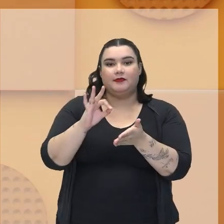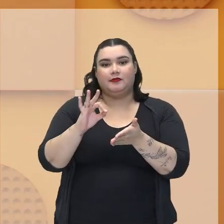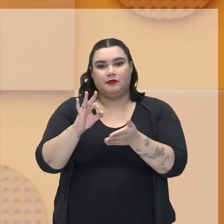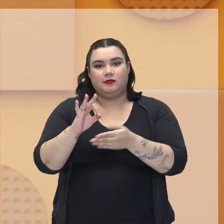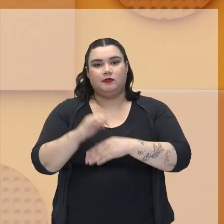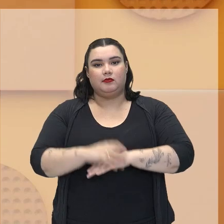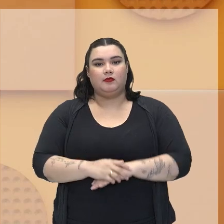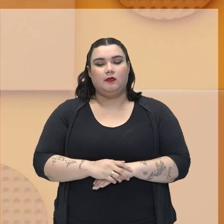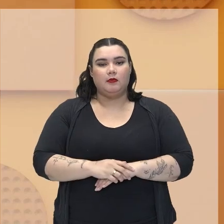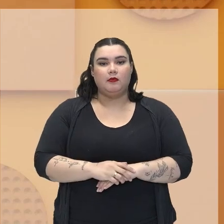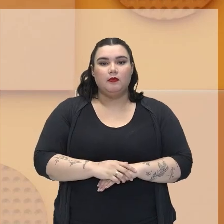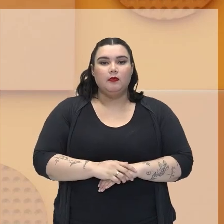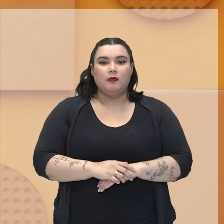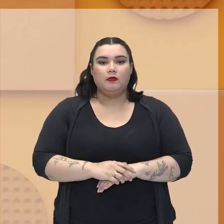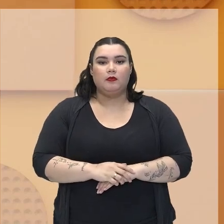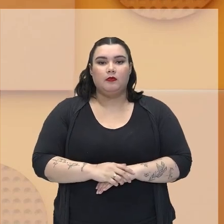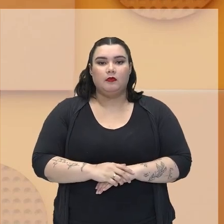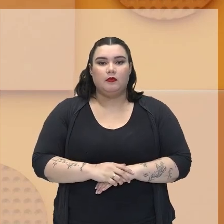foi bastante